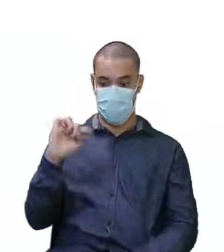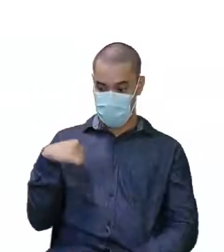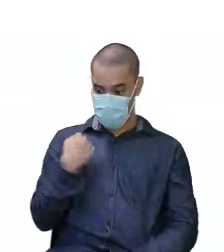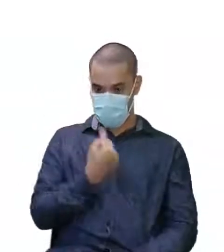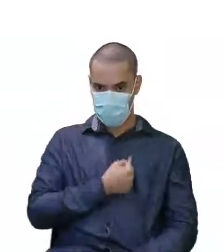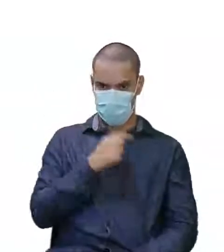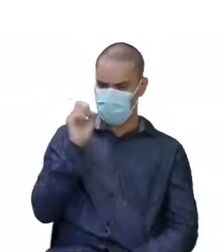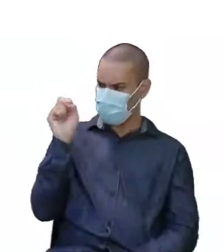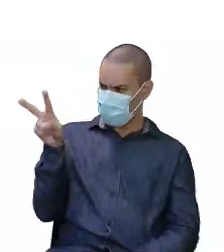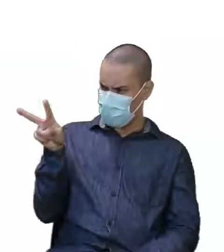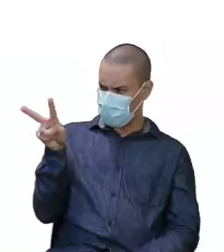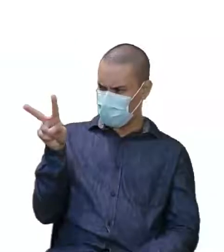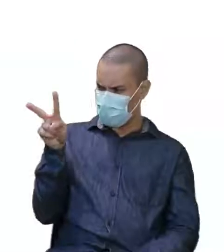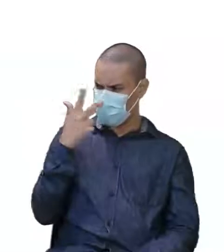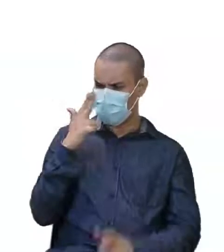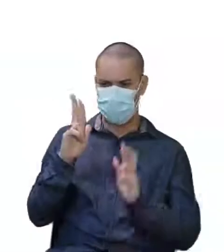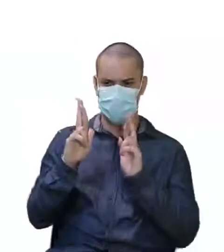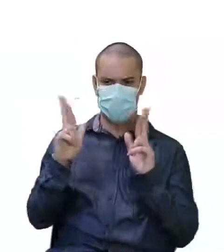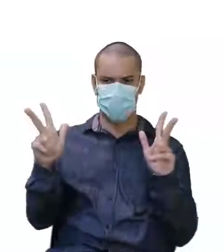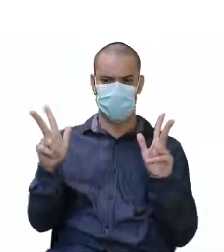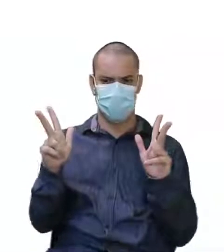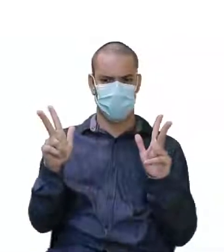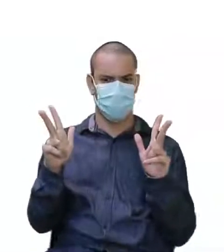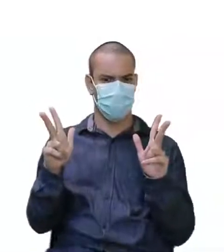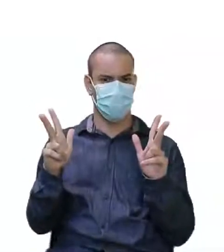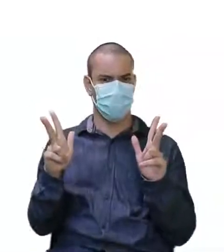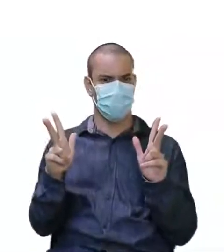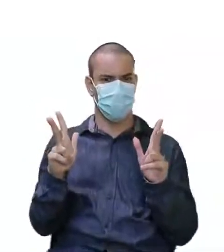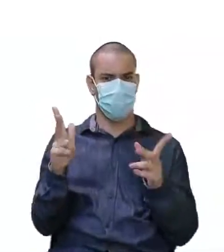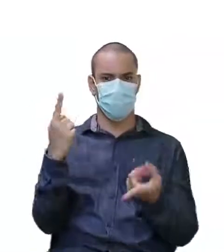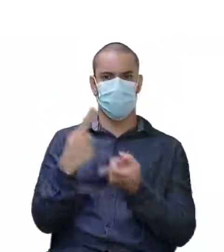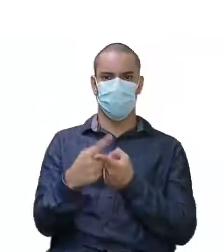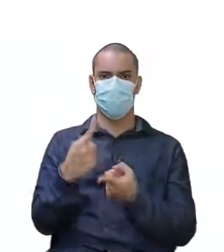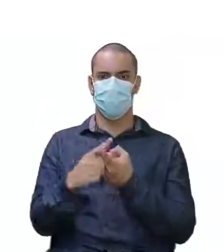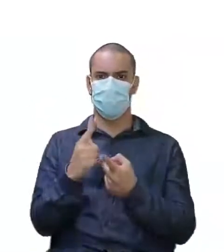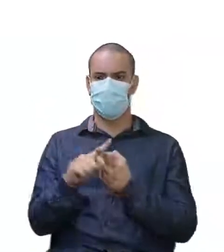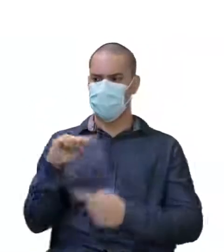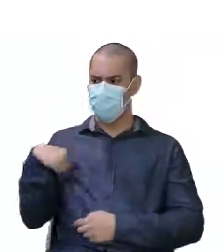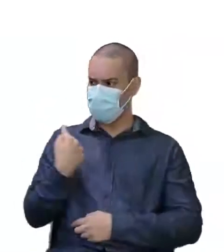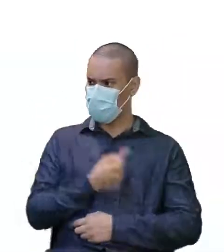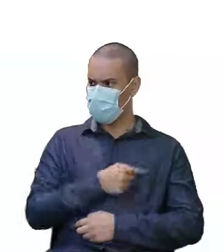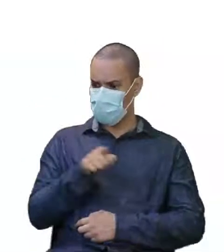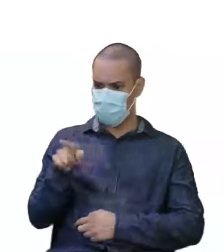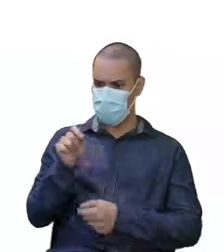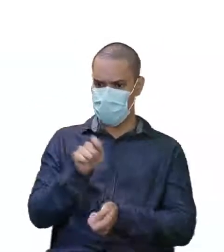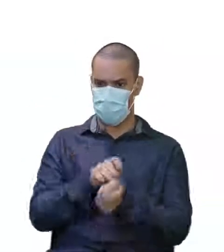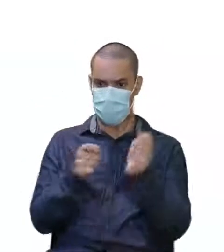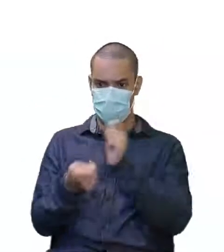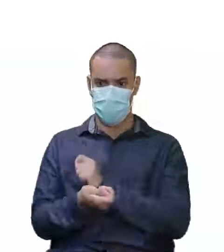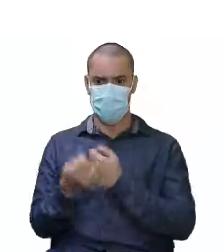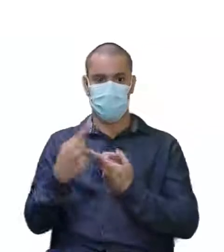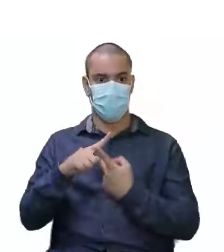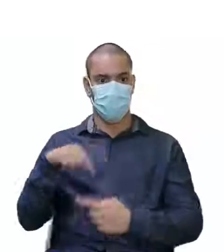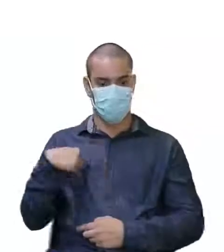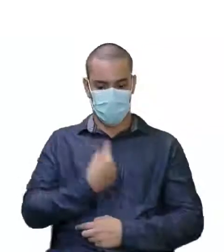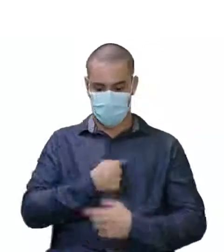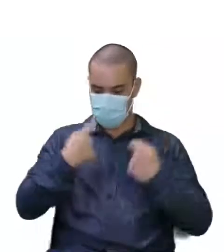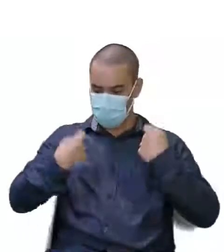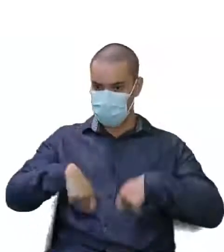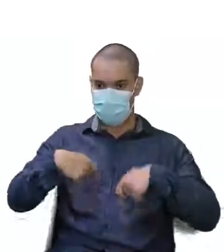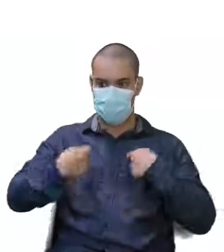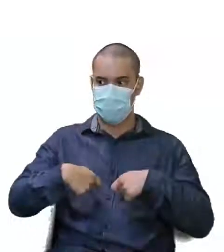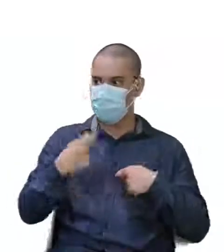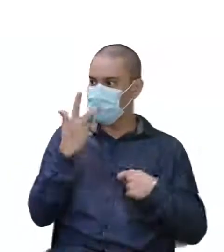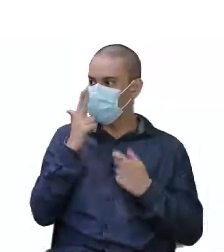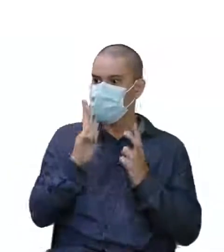a gente olhando, é uma região totalmente inóspita, né? Por quê? Porque as nossas necessidades